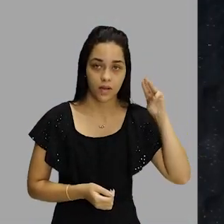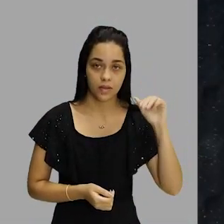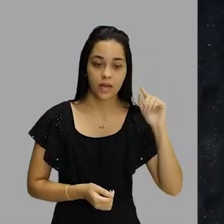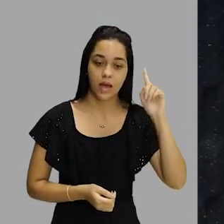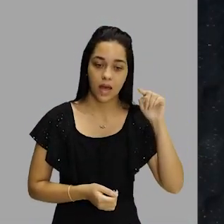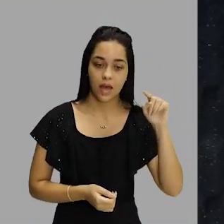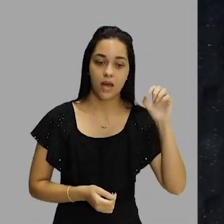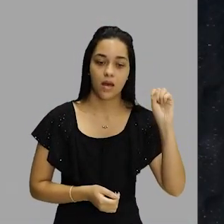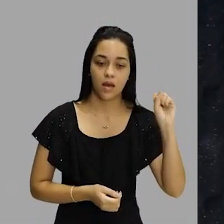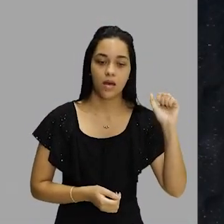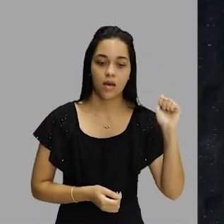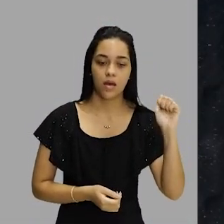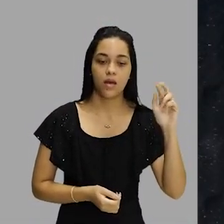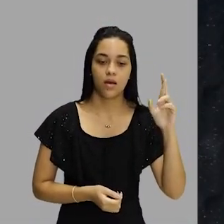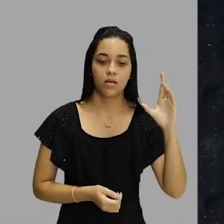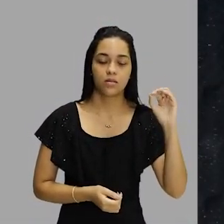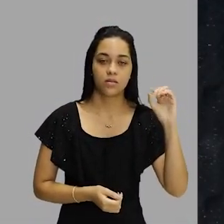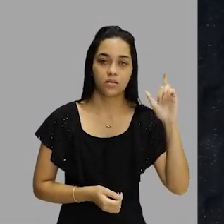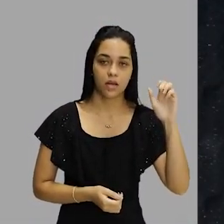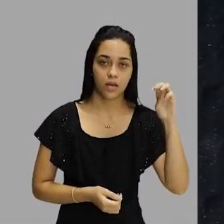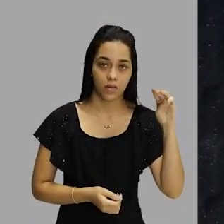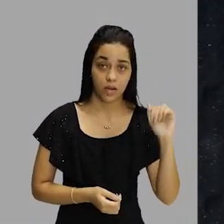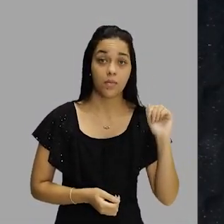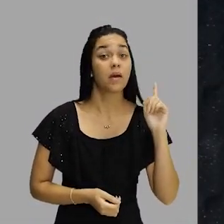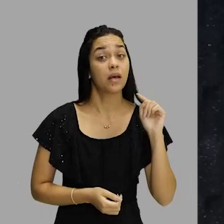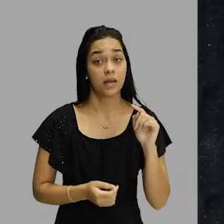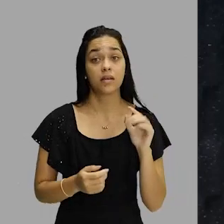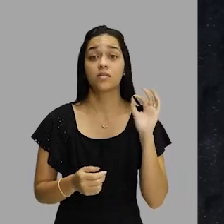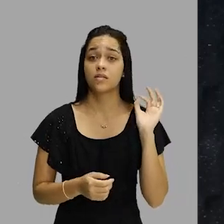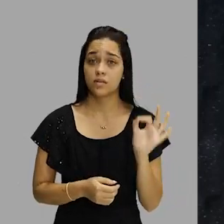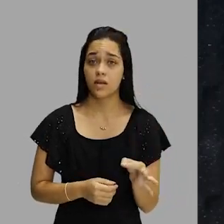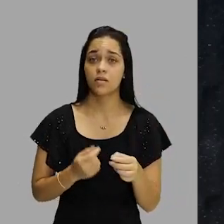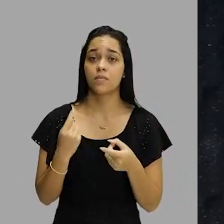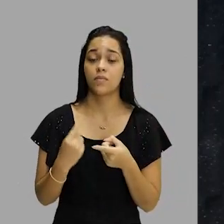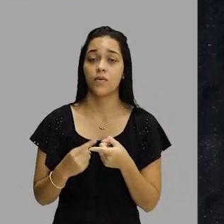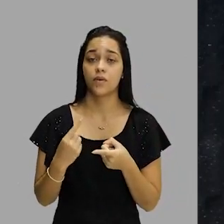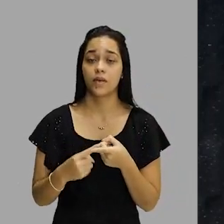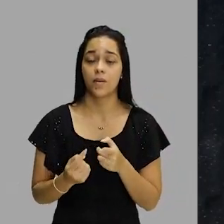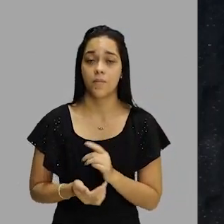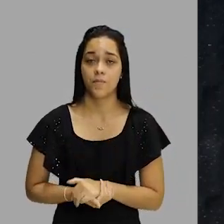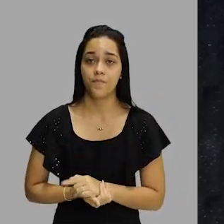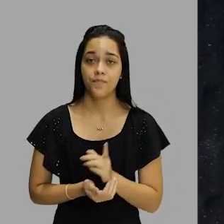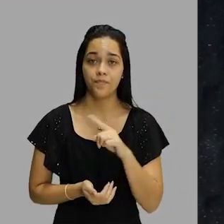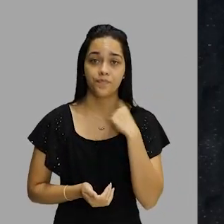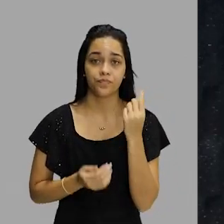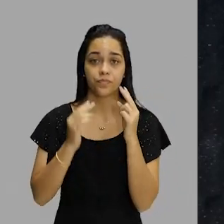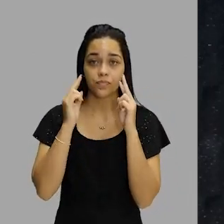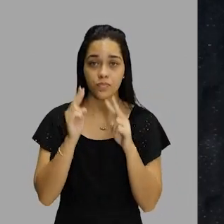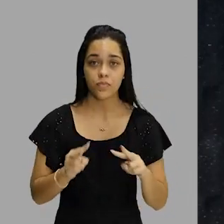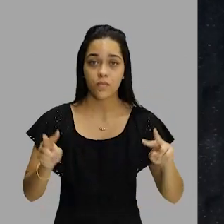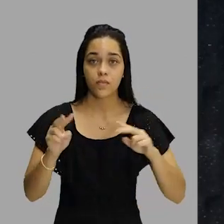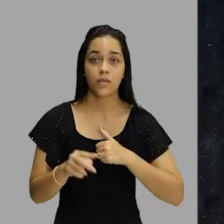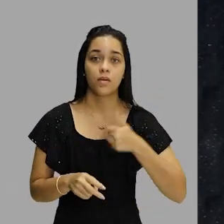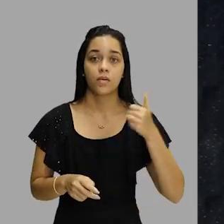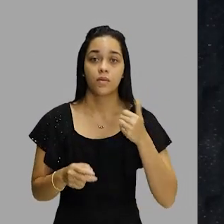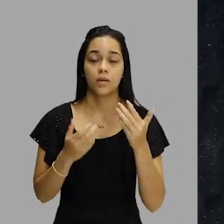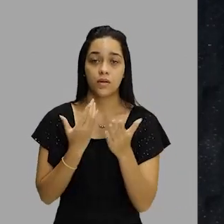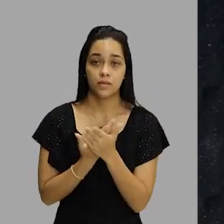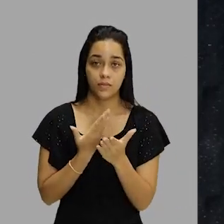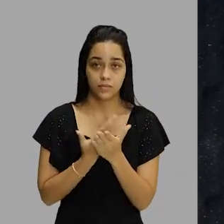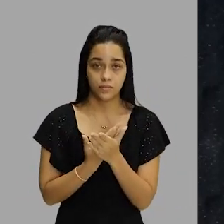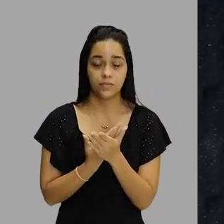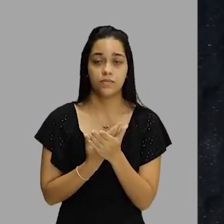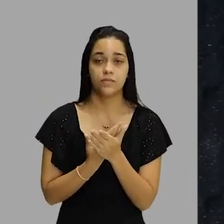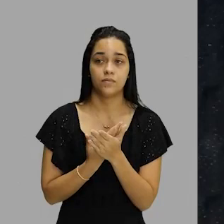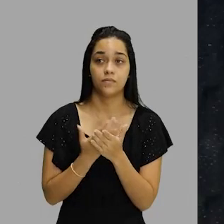Realmente, essa primeira afirmativa está correta. Por quê? nós vimos na primeira aula de tecido